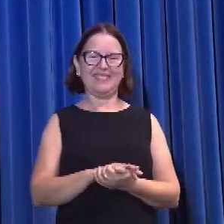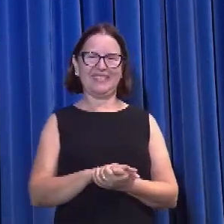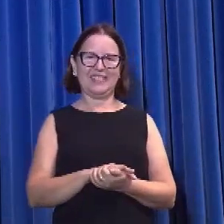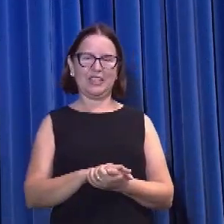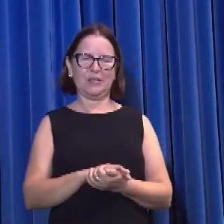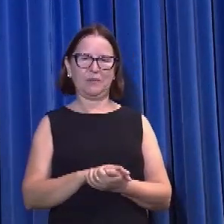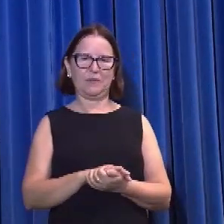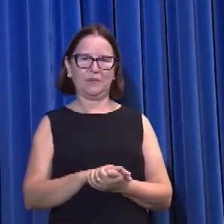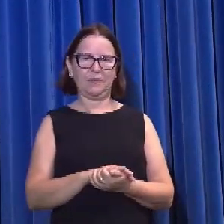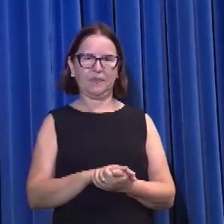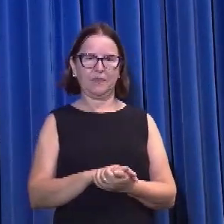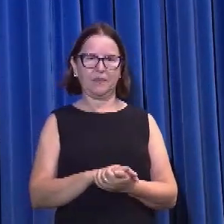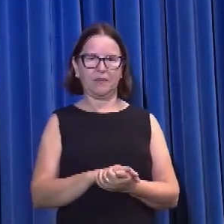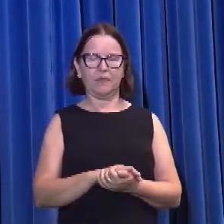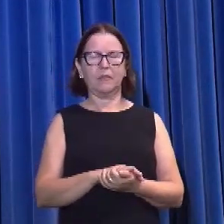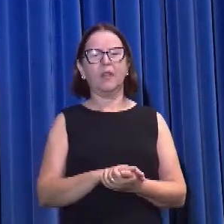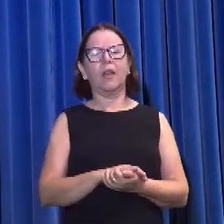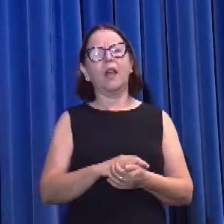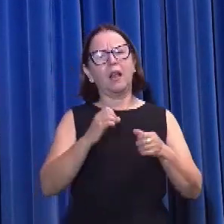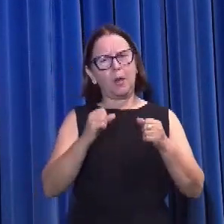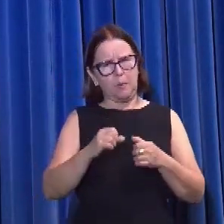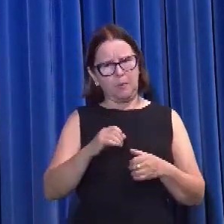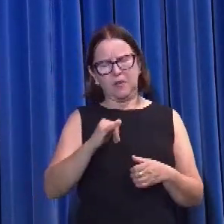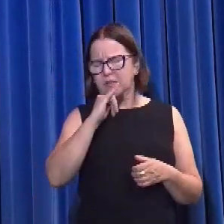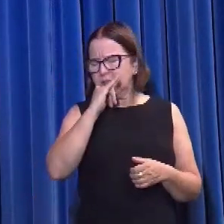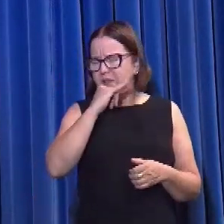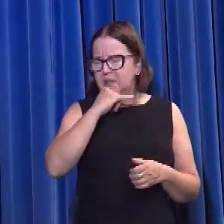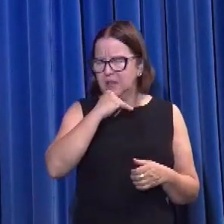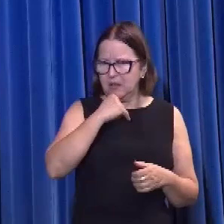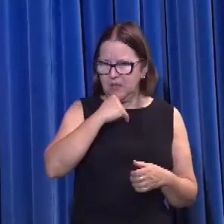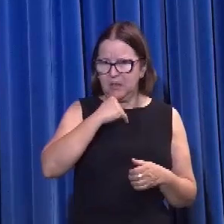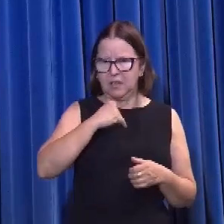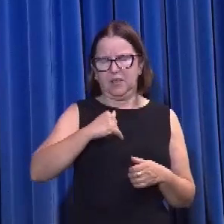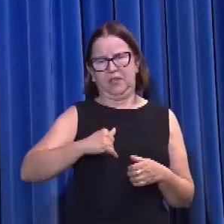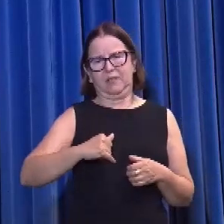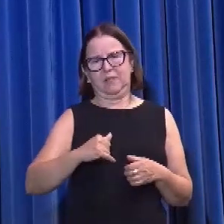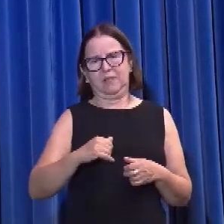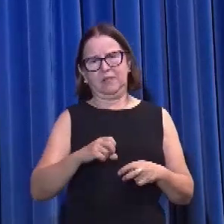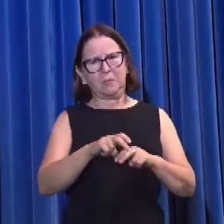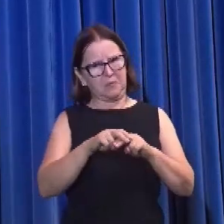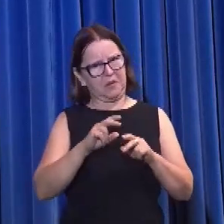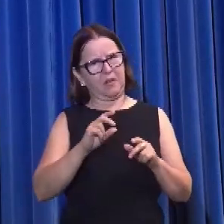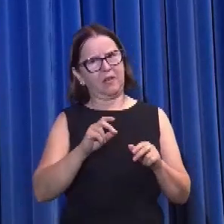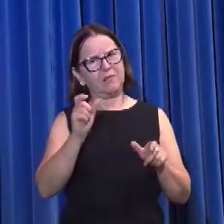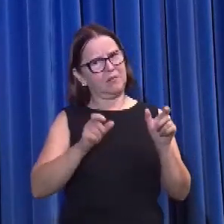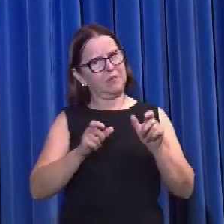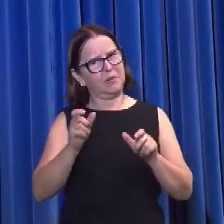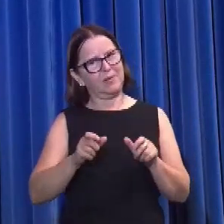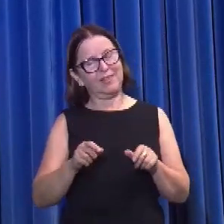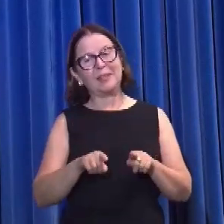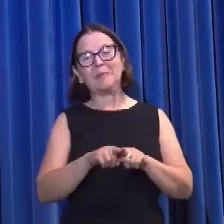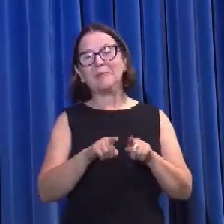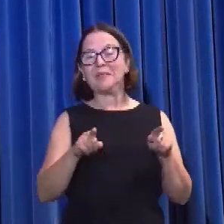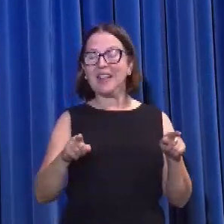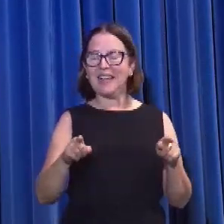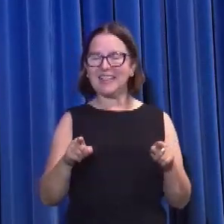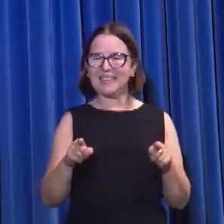Nós podemos até ficar tristes com aquele tratamento, mas